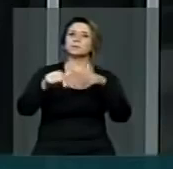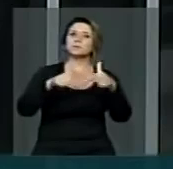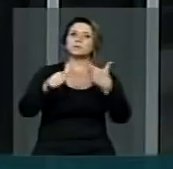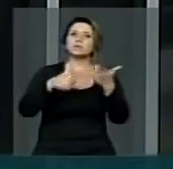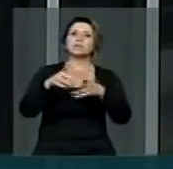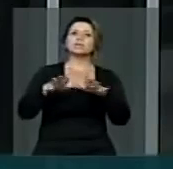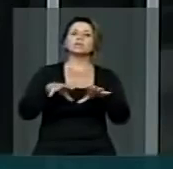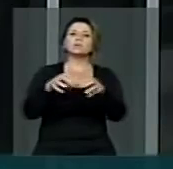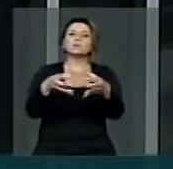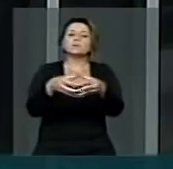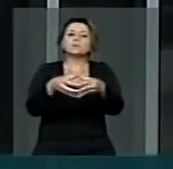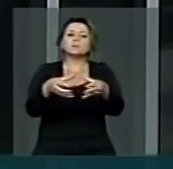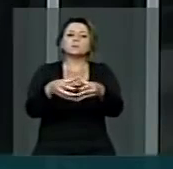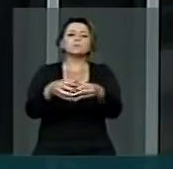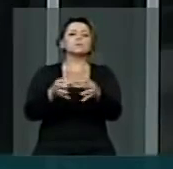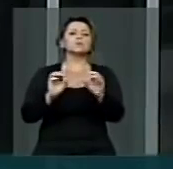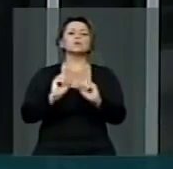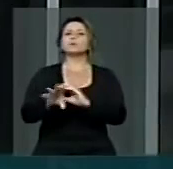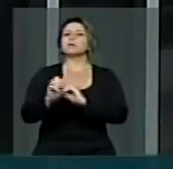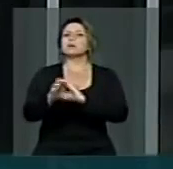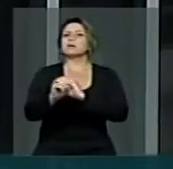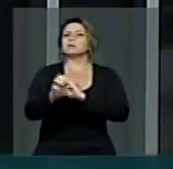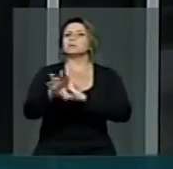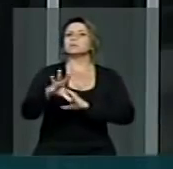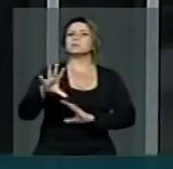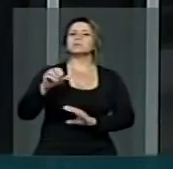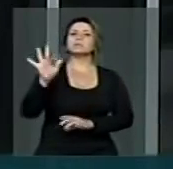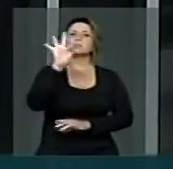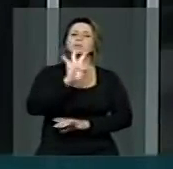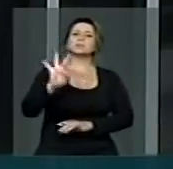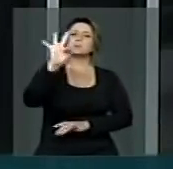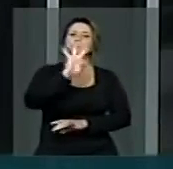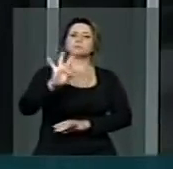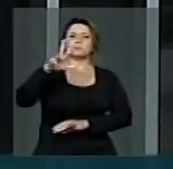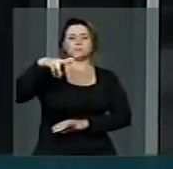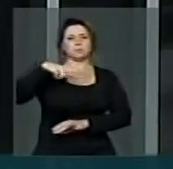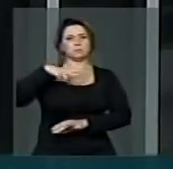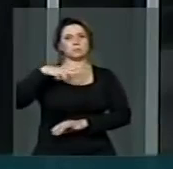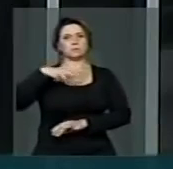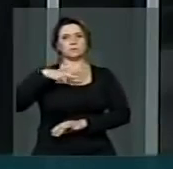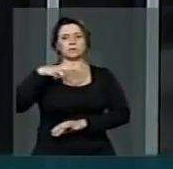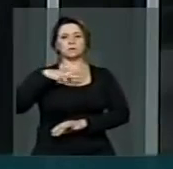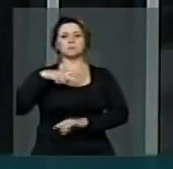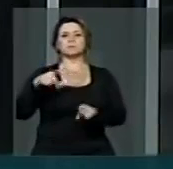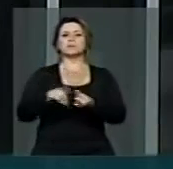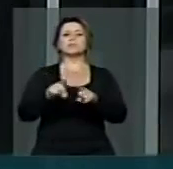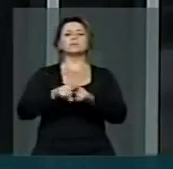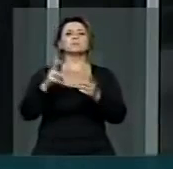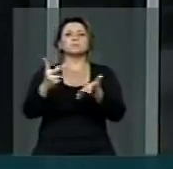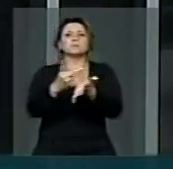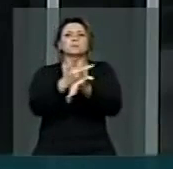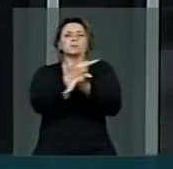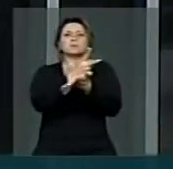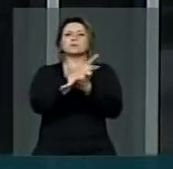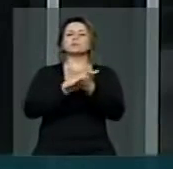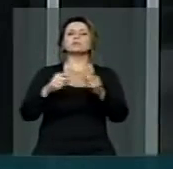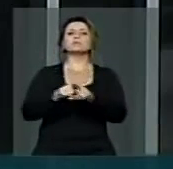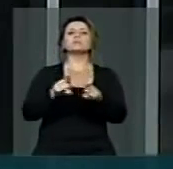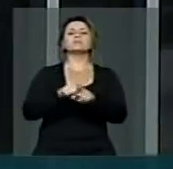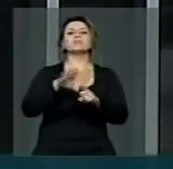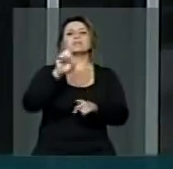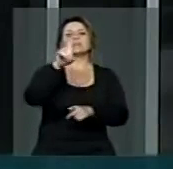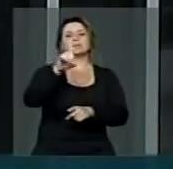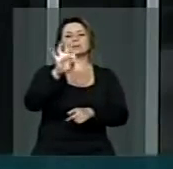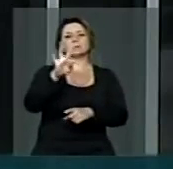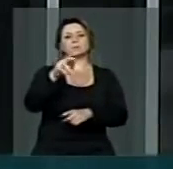sendo forjada nos bancos do ensino particular. O governo, em especial os poderes executivo e legislativo, tem